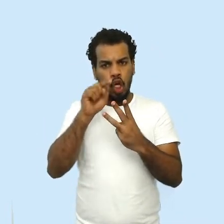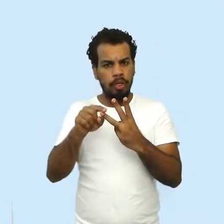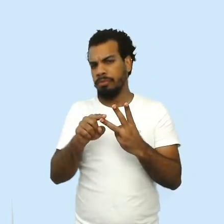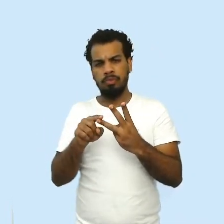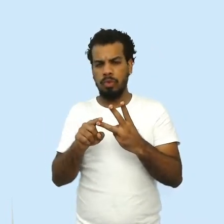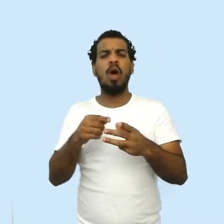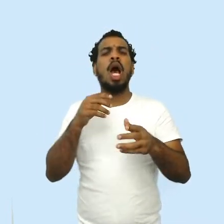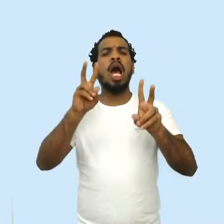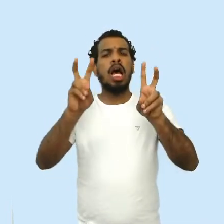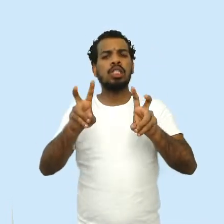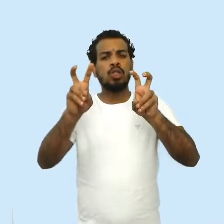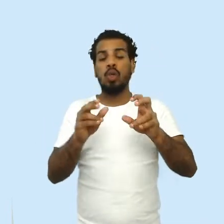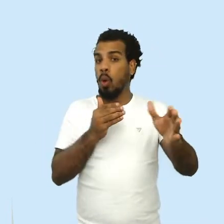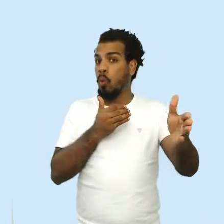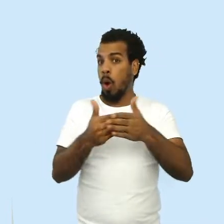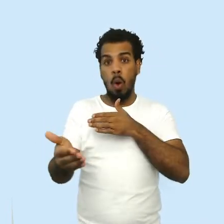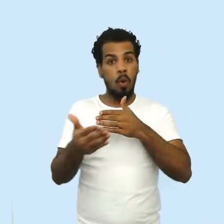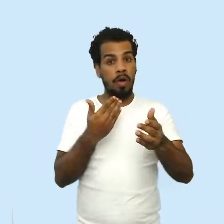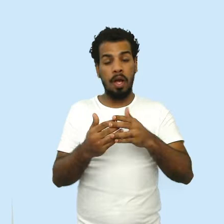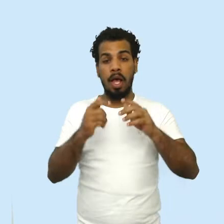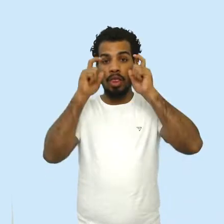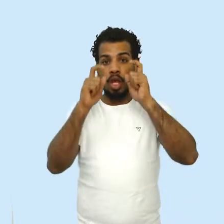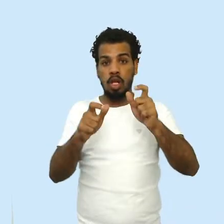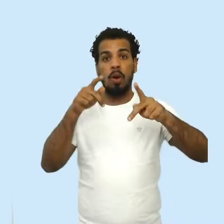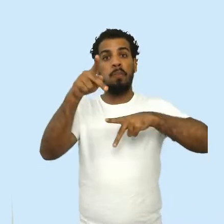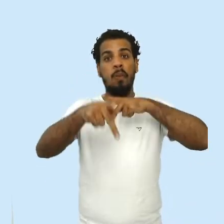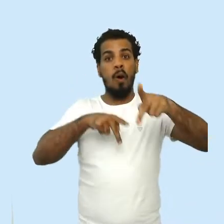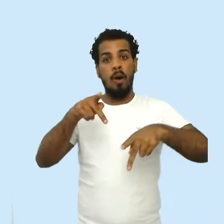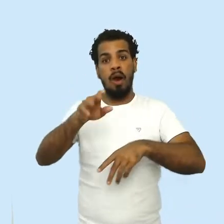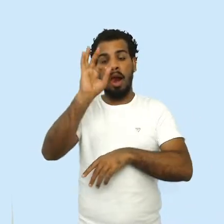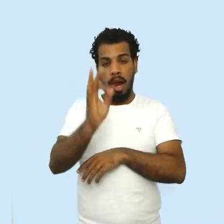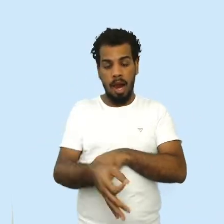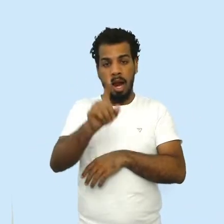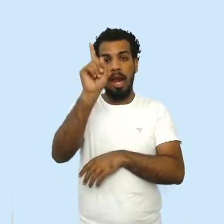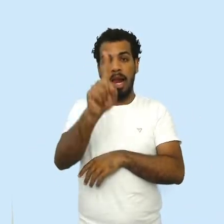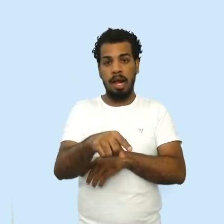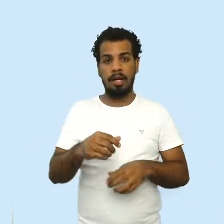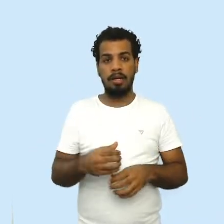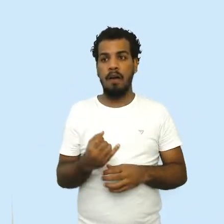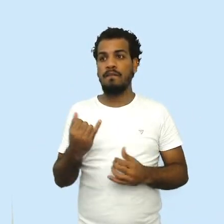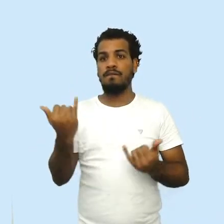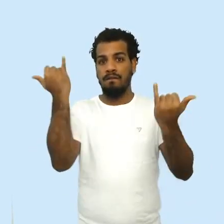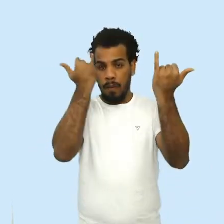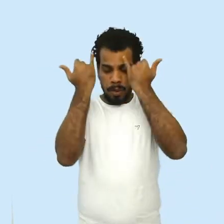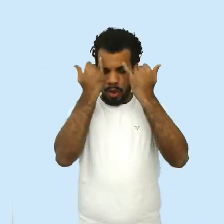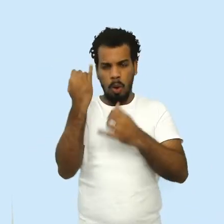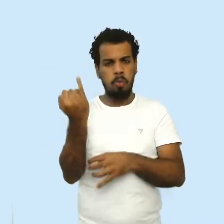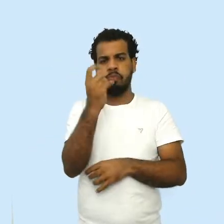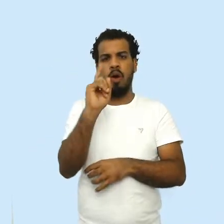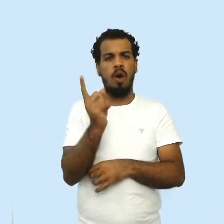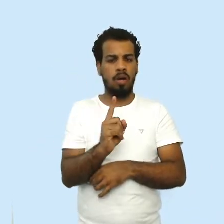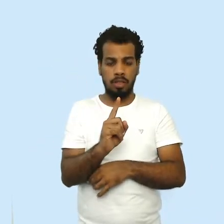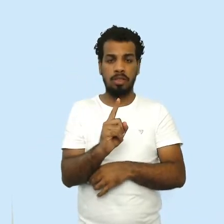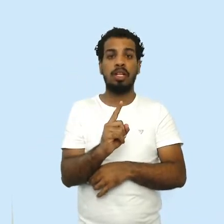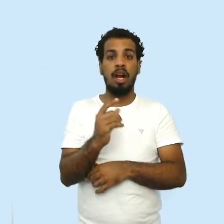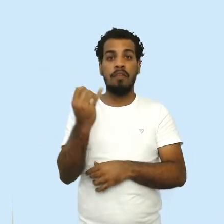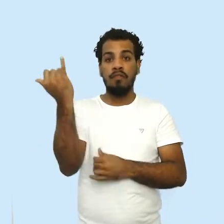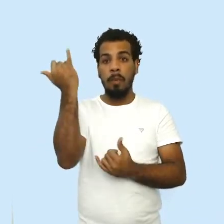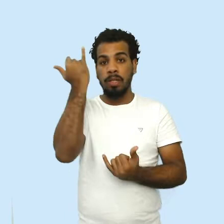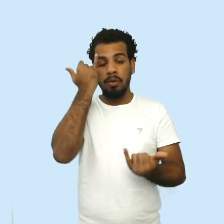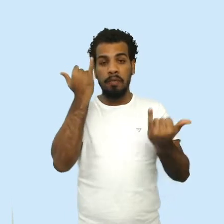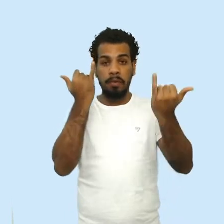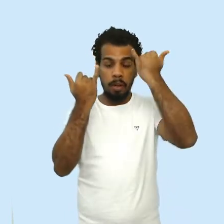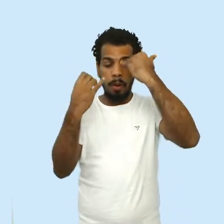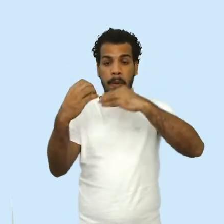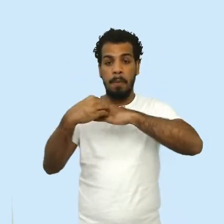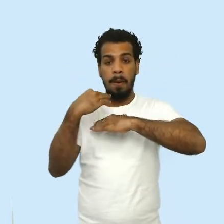Qualquer assunto será de interesse do público, não importa qual é a informação. A informação ela chega e ela